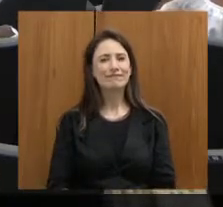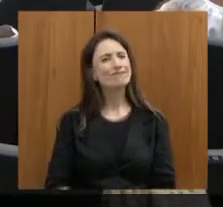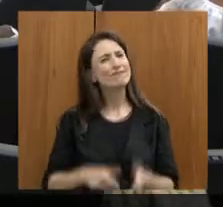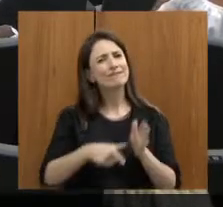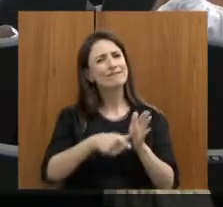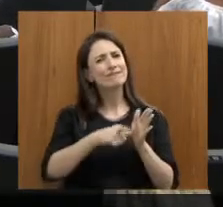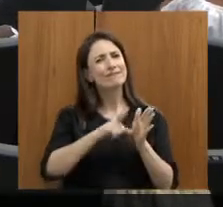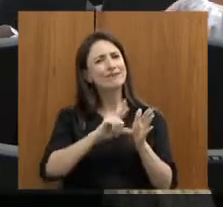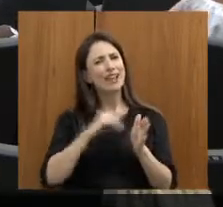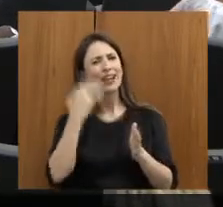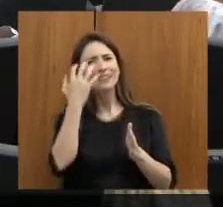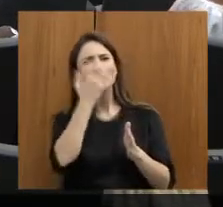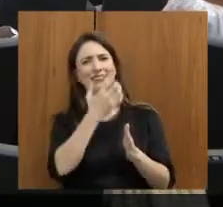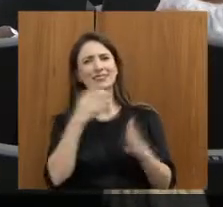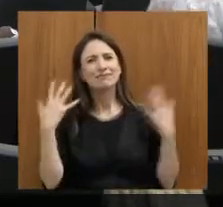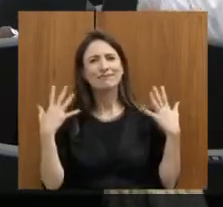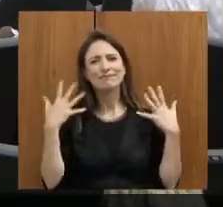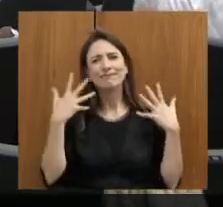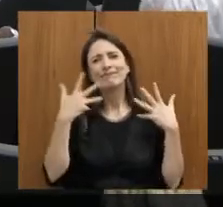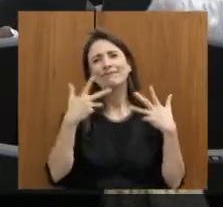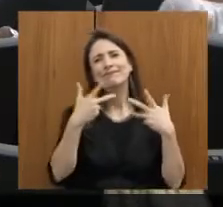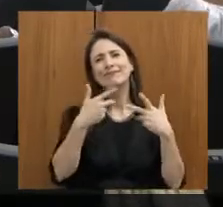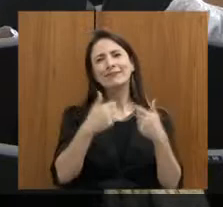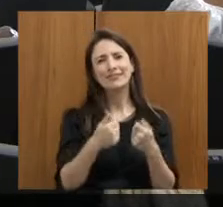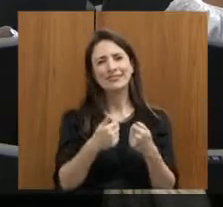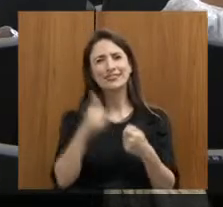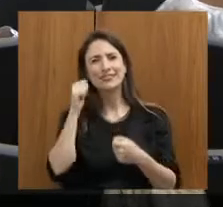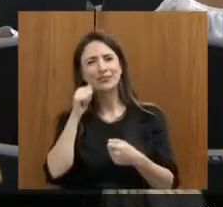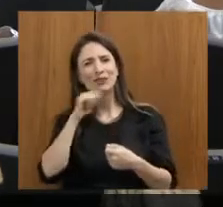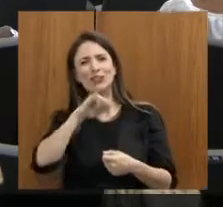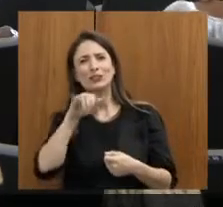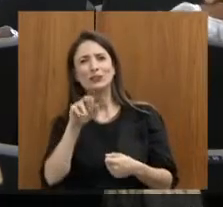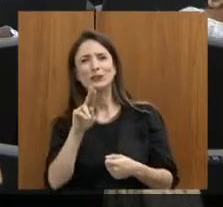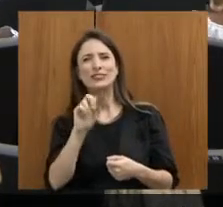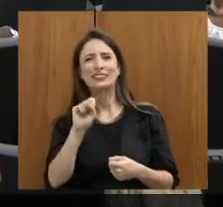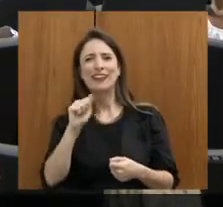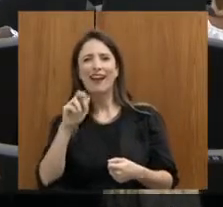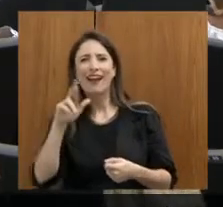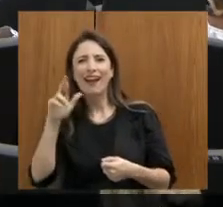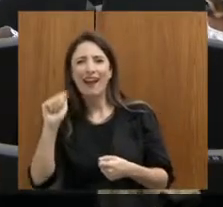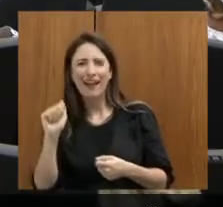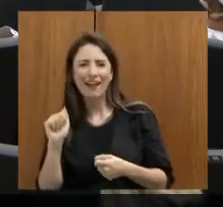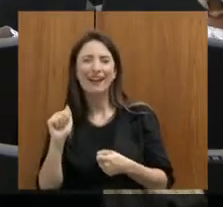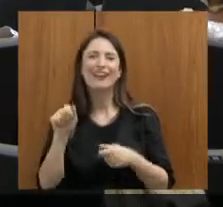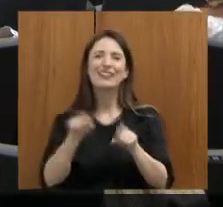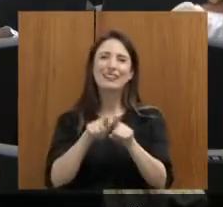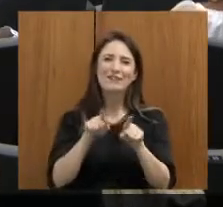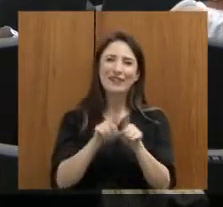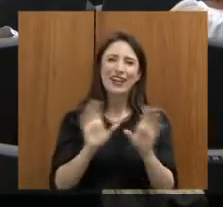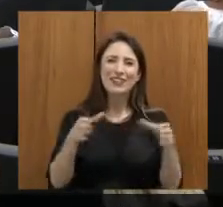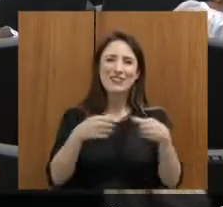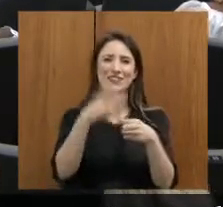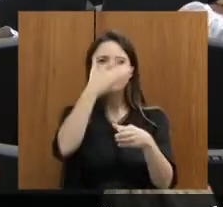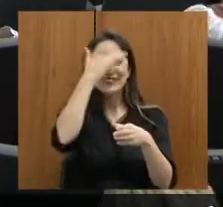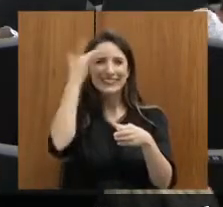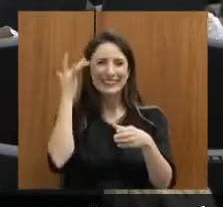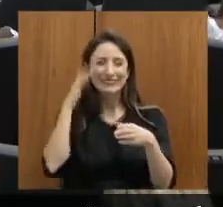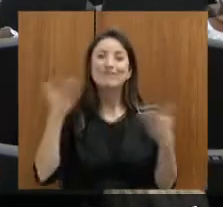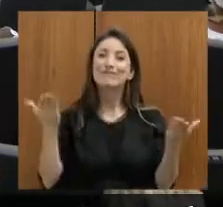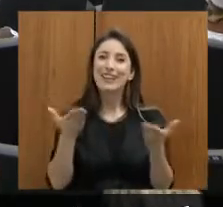momento proporcionado pela Jussara e por todos vocês nós vamos dar início então a segunda mesa de